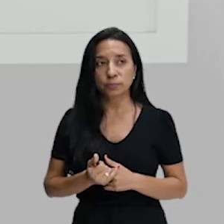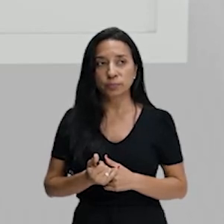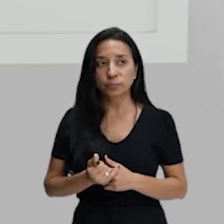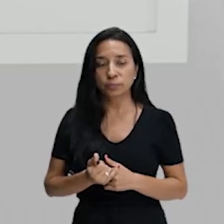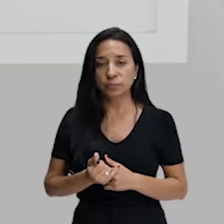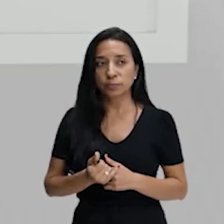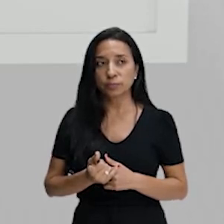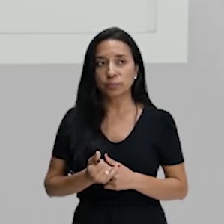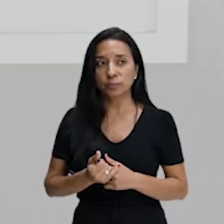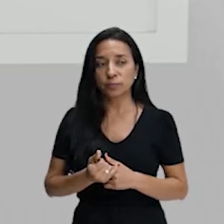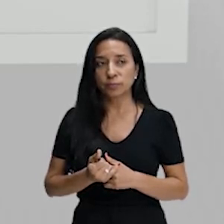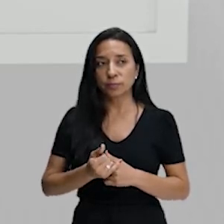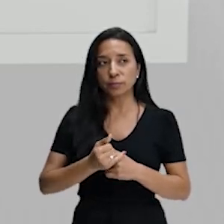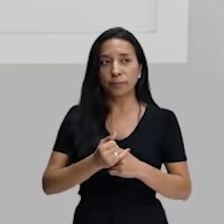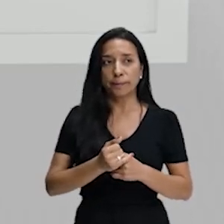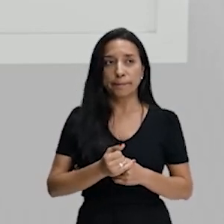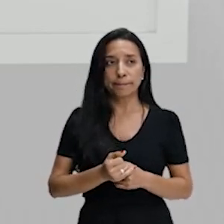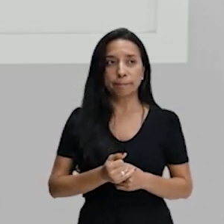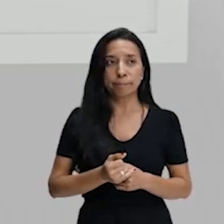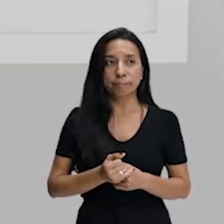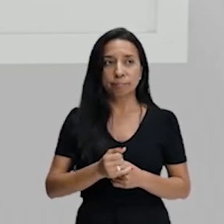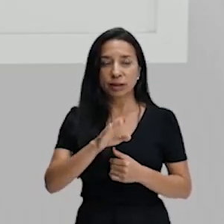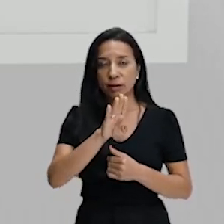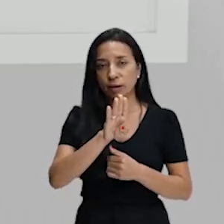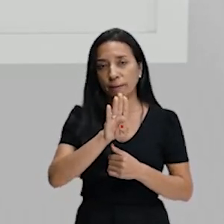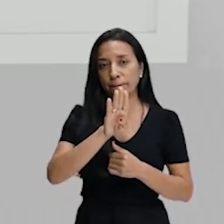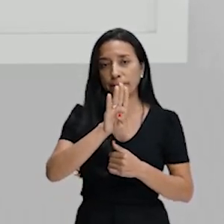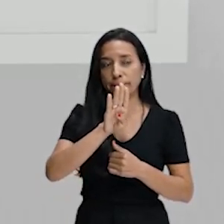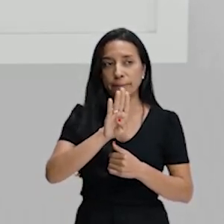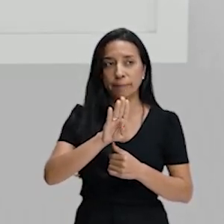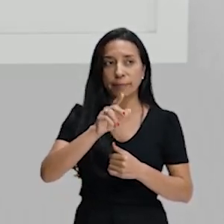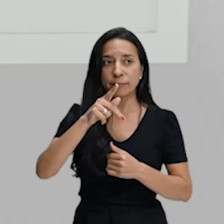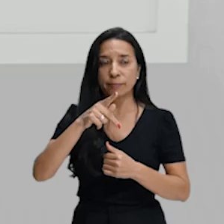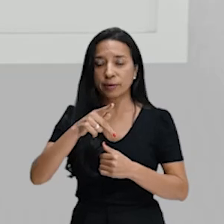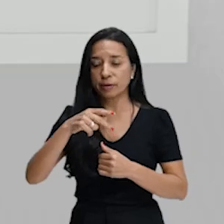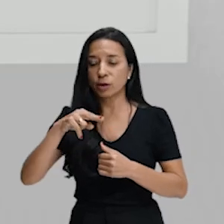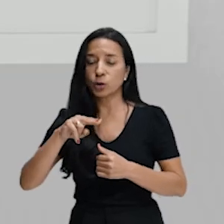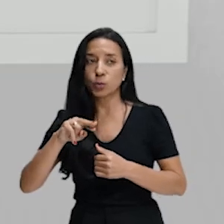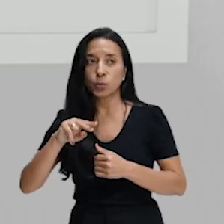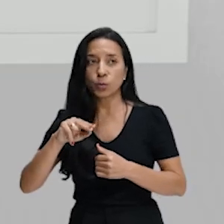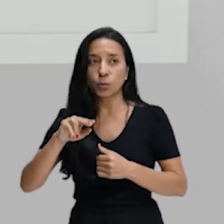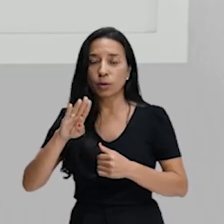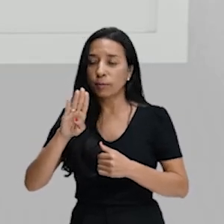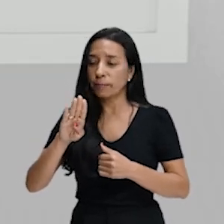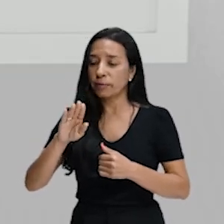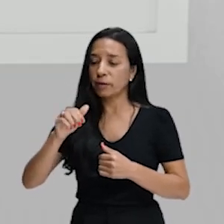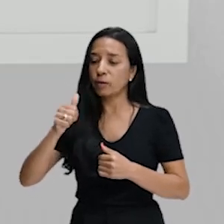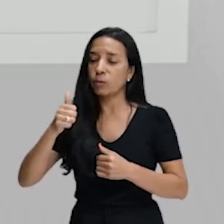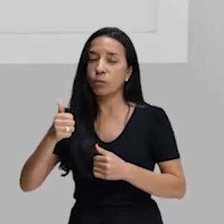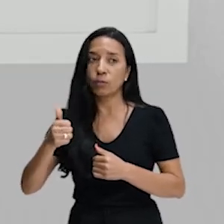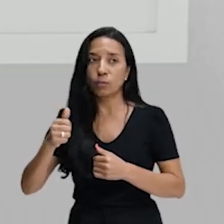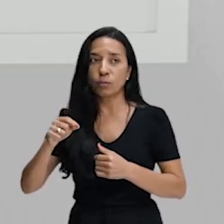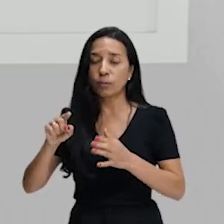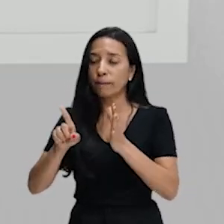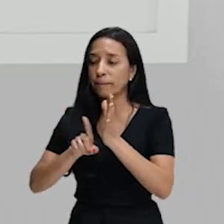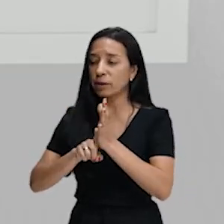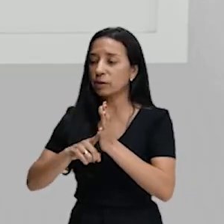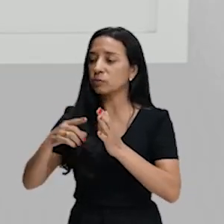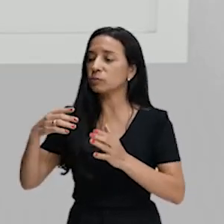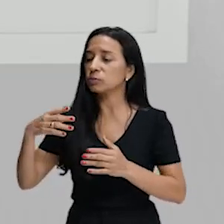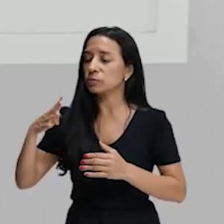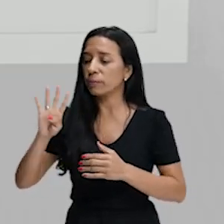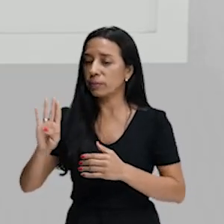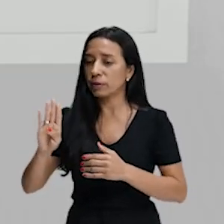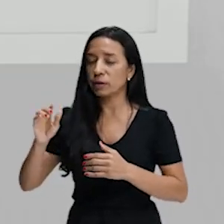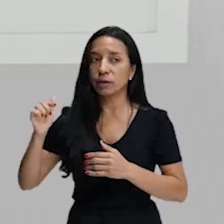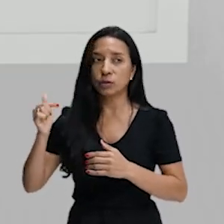magnético 2, certo? Vai ser dado pela subtração deles. Aí como é que vai dizer, professor, como é que o senhor sabe que